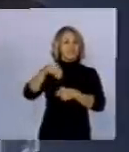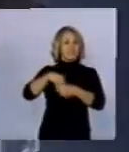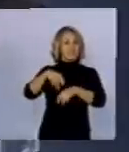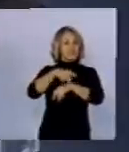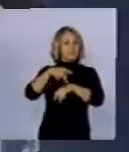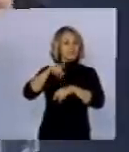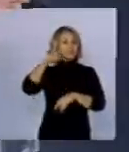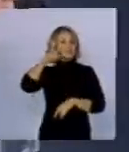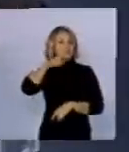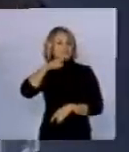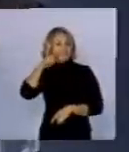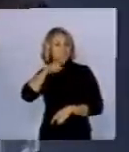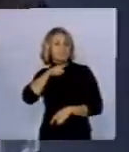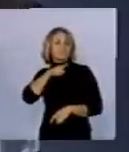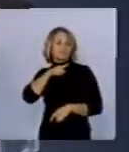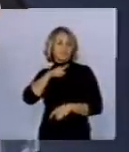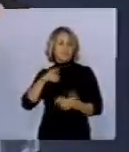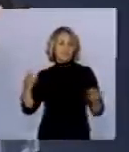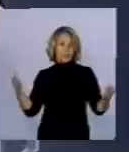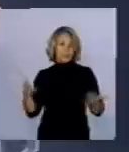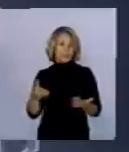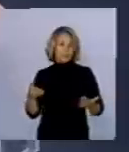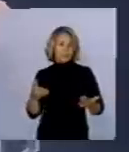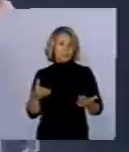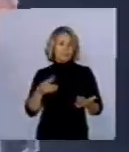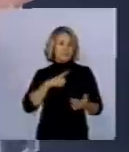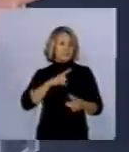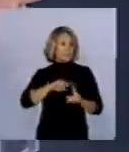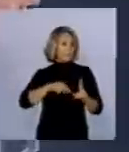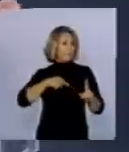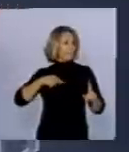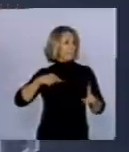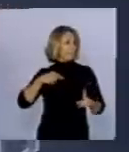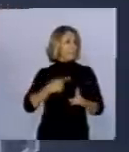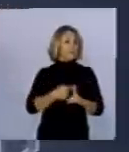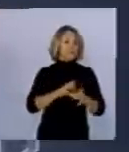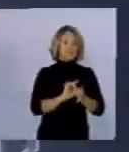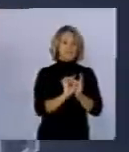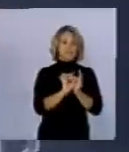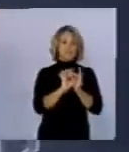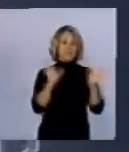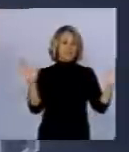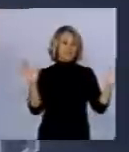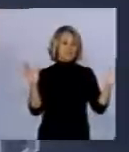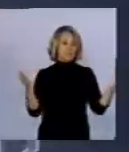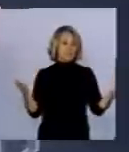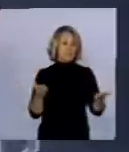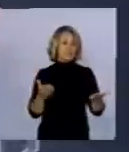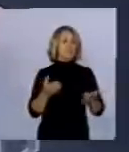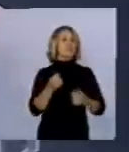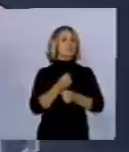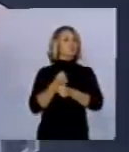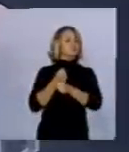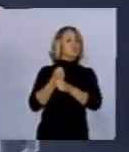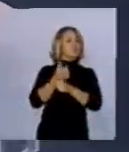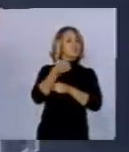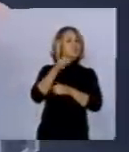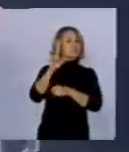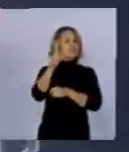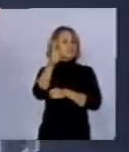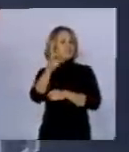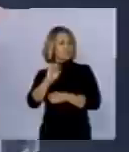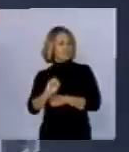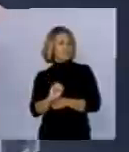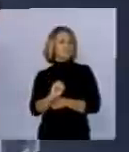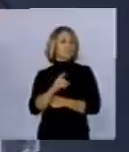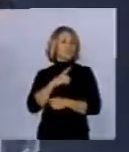né o país eh de mais mais liberal considerado mais liberal nos anos 70 também para